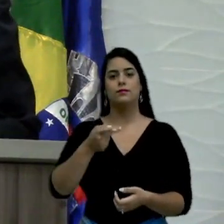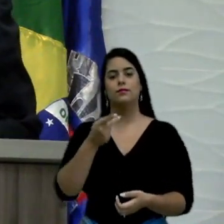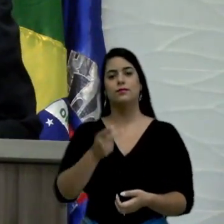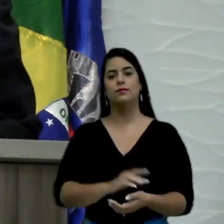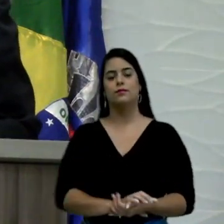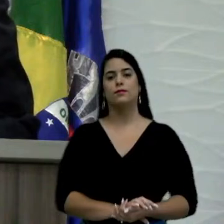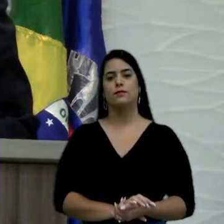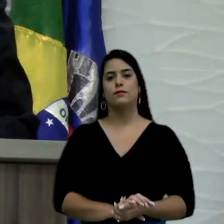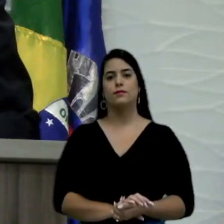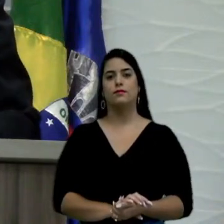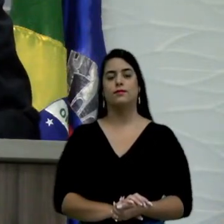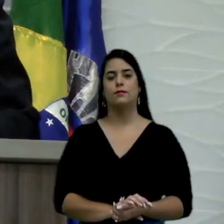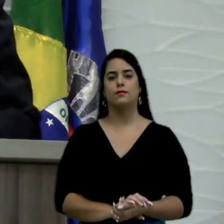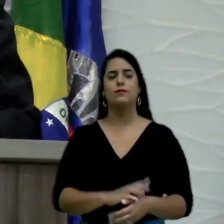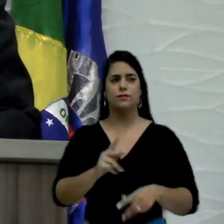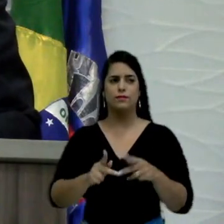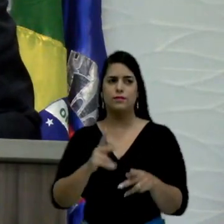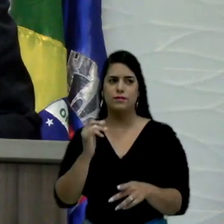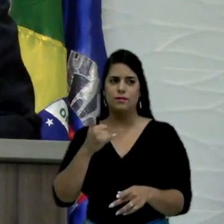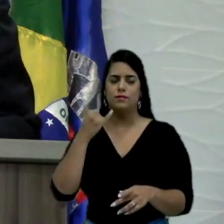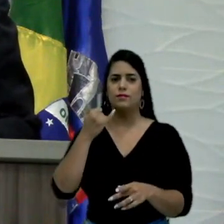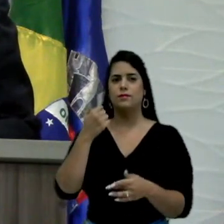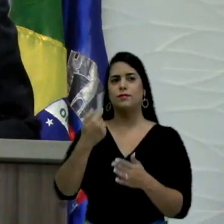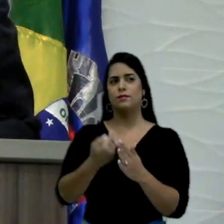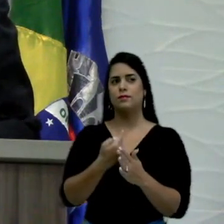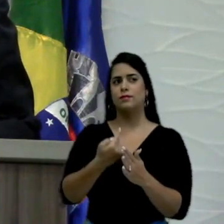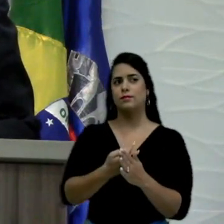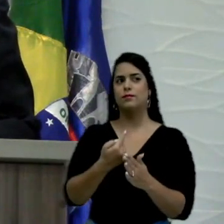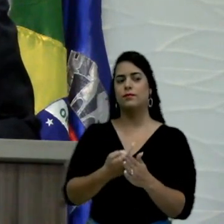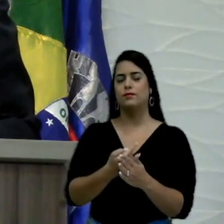pessoal ligando, perguntando se a gente vai dar peixe